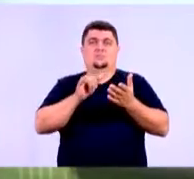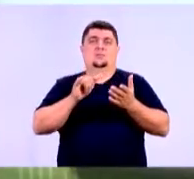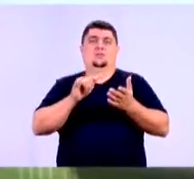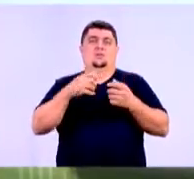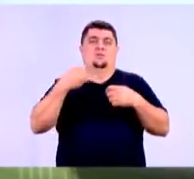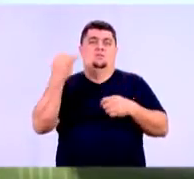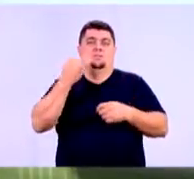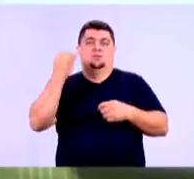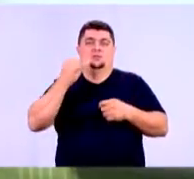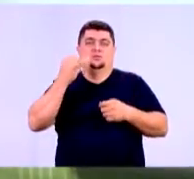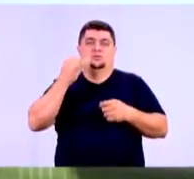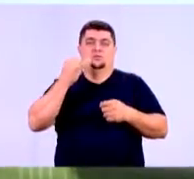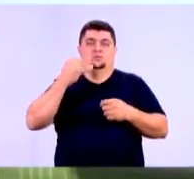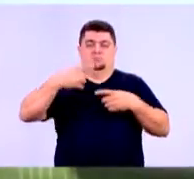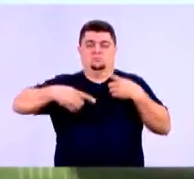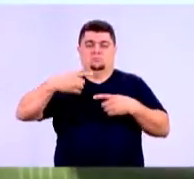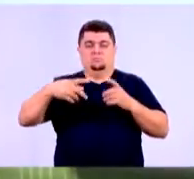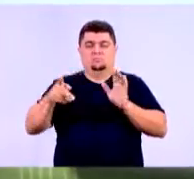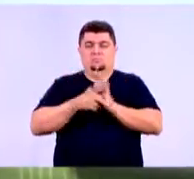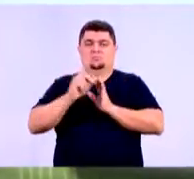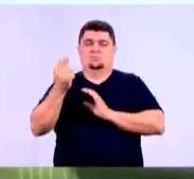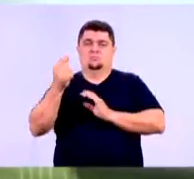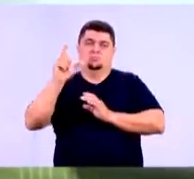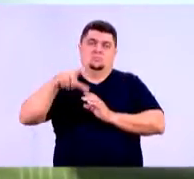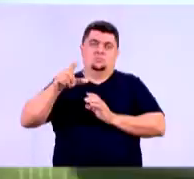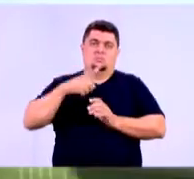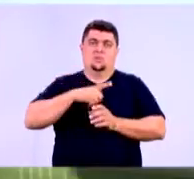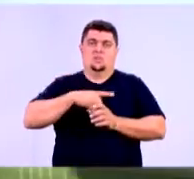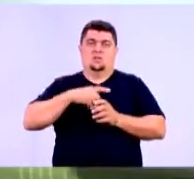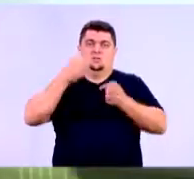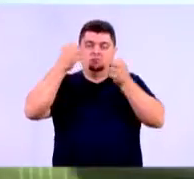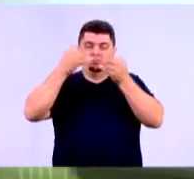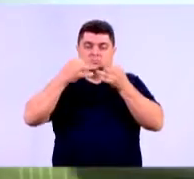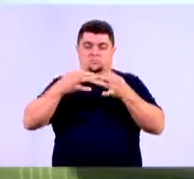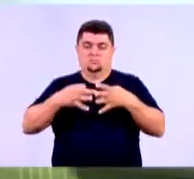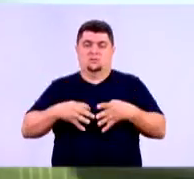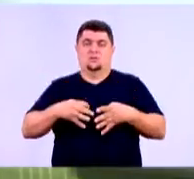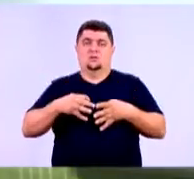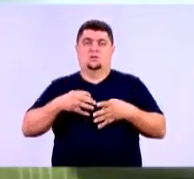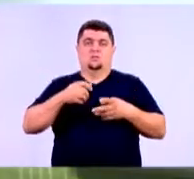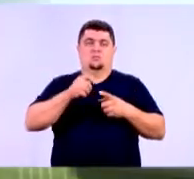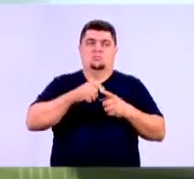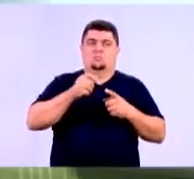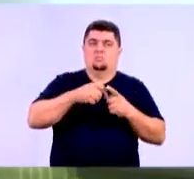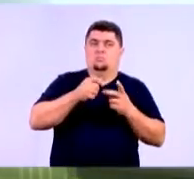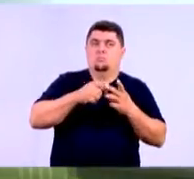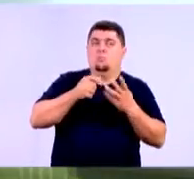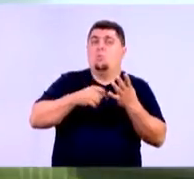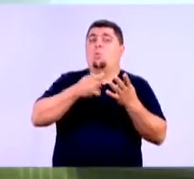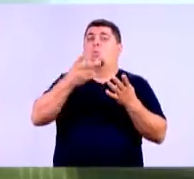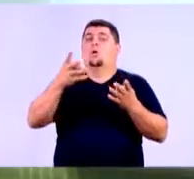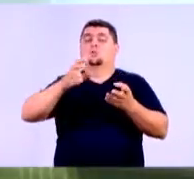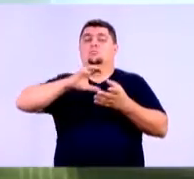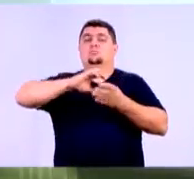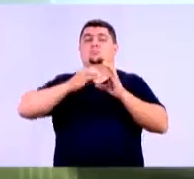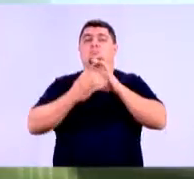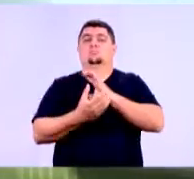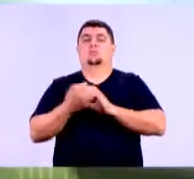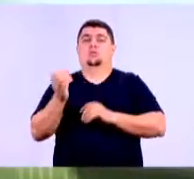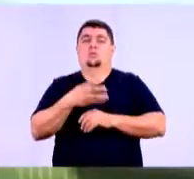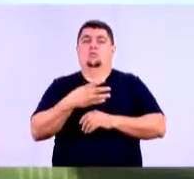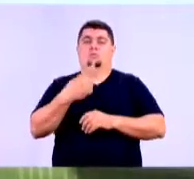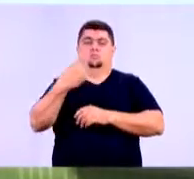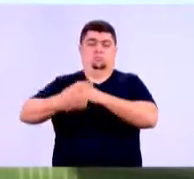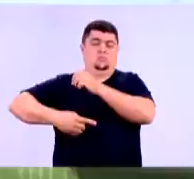é importante que na política de crédito da empresa esteja explicitado de quanto em quanto tempo será feita a atualização cadastral. Por exemplo, 1 vez